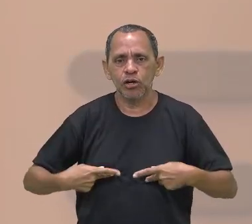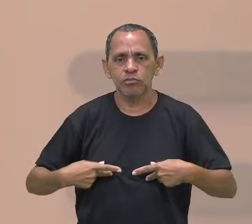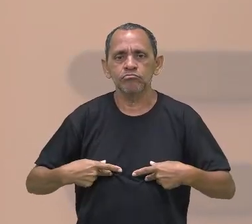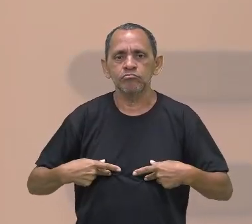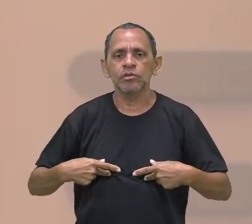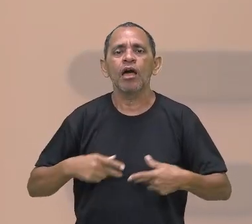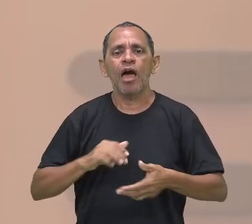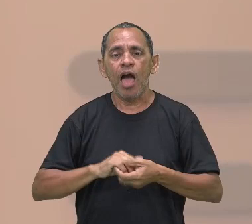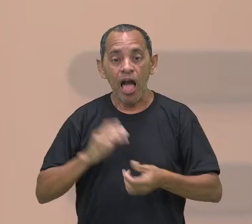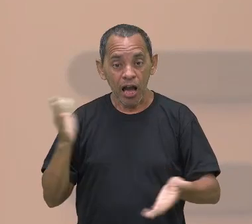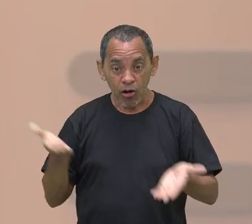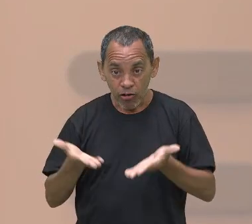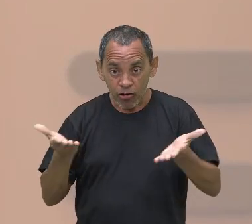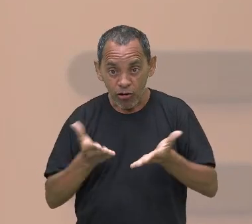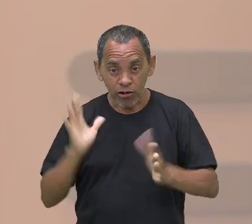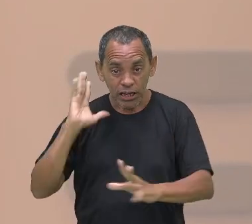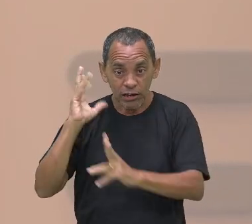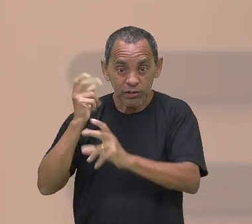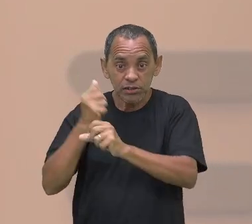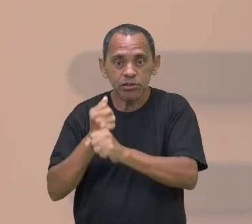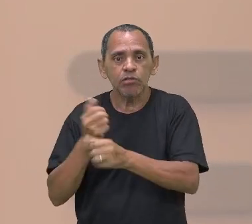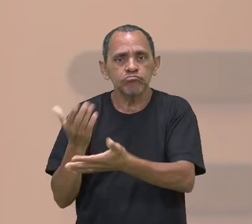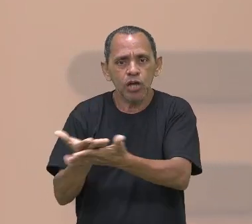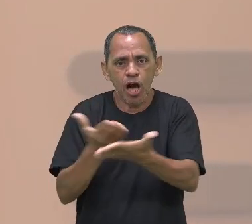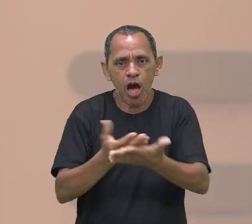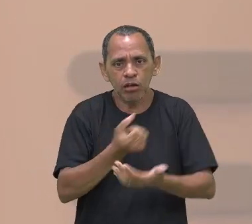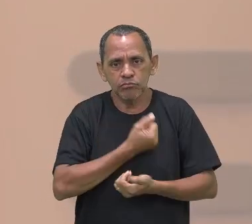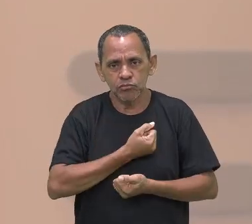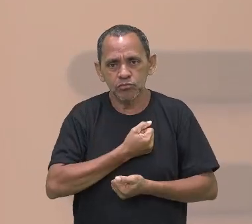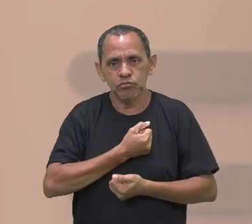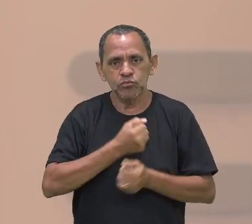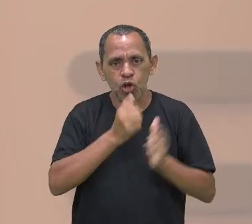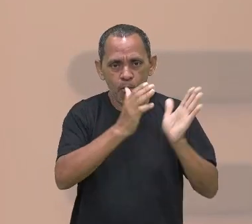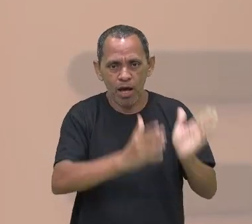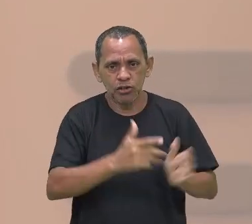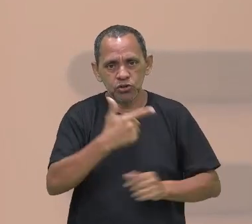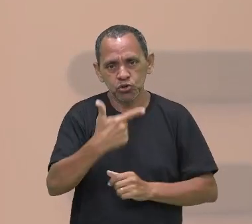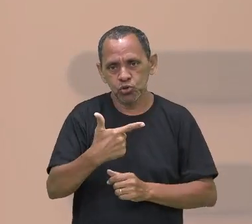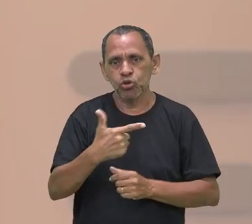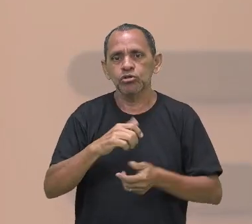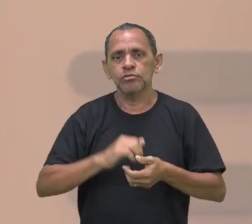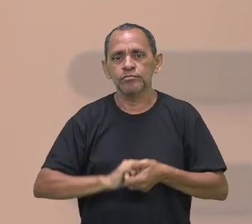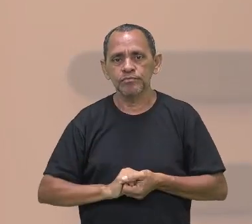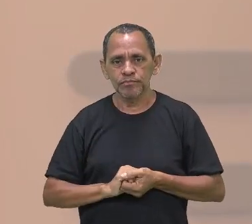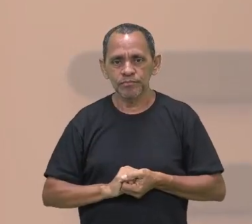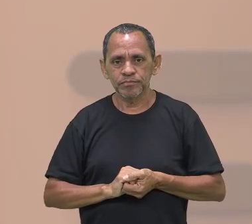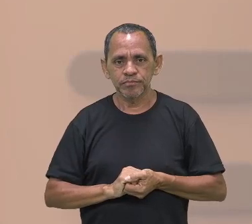nossa revisão das aulas da Unidade 2, parte 1.